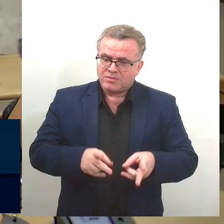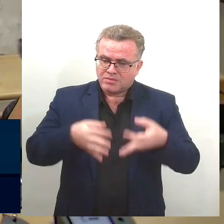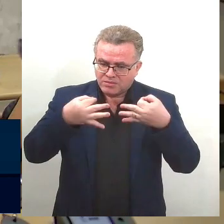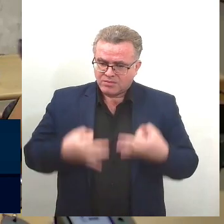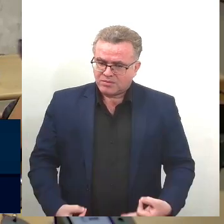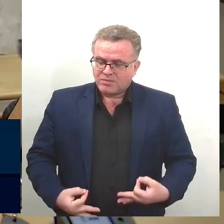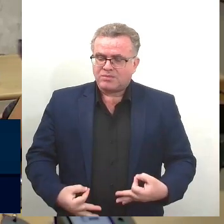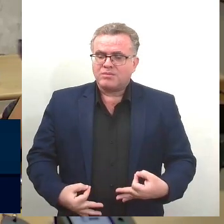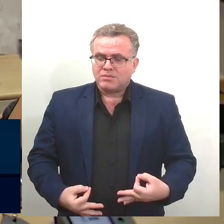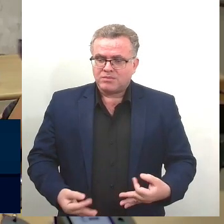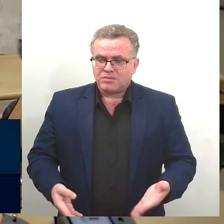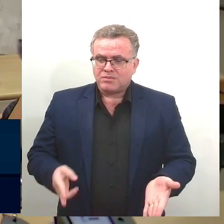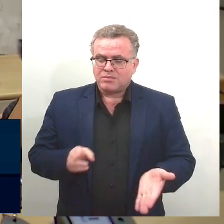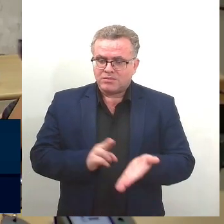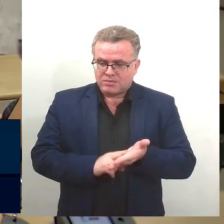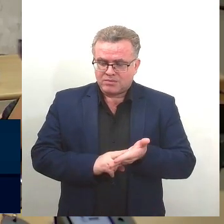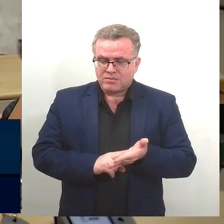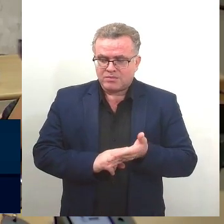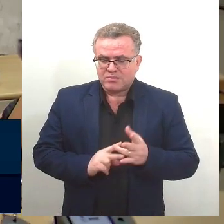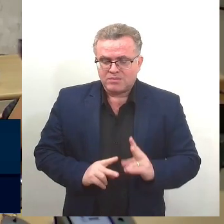hoje, essa inauguração em Lagarto,